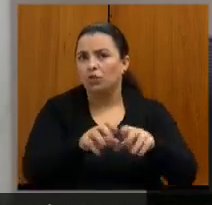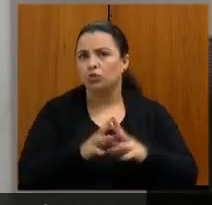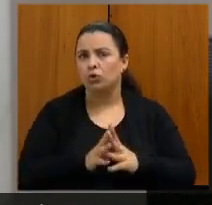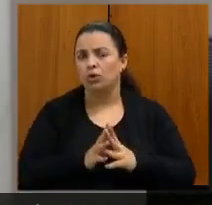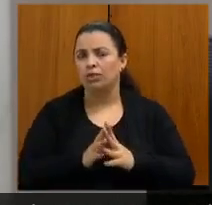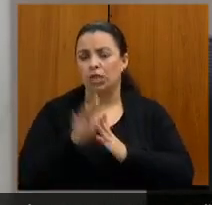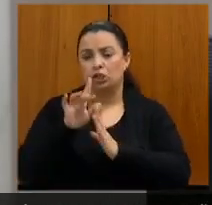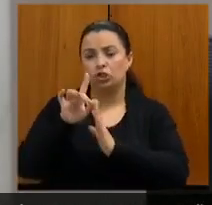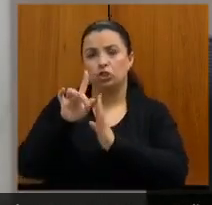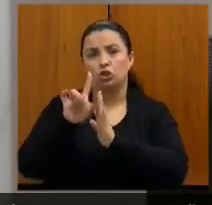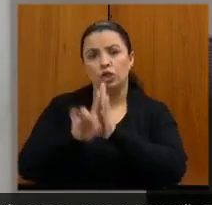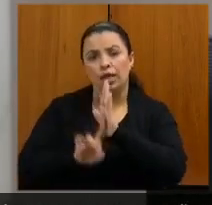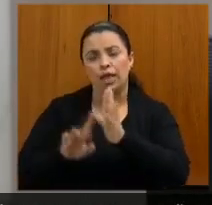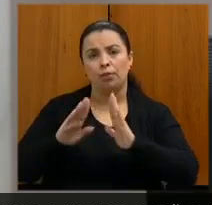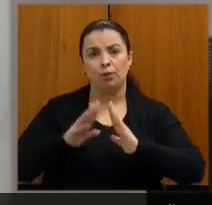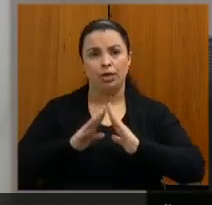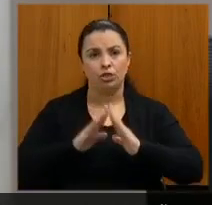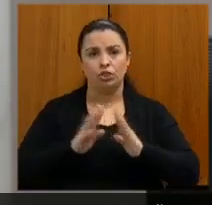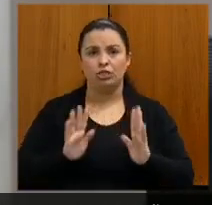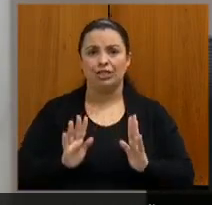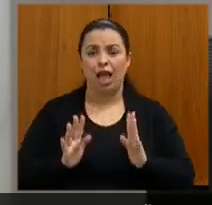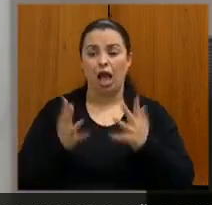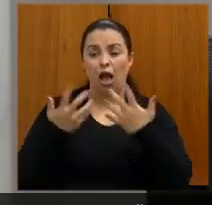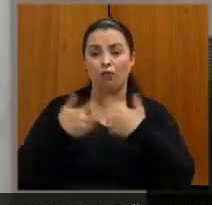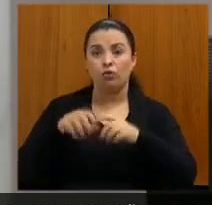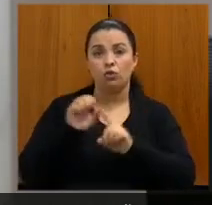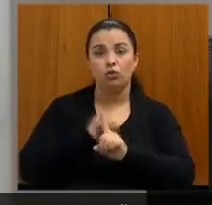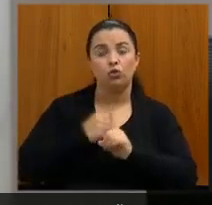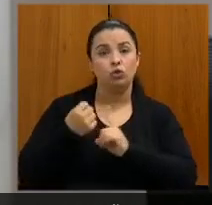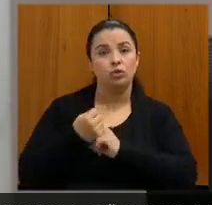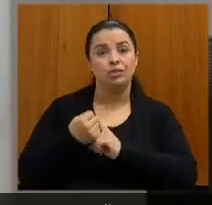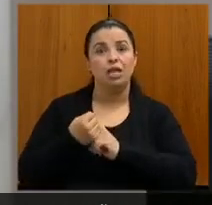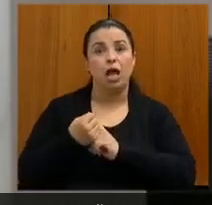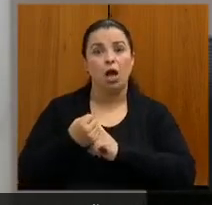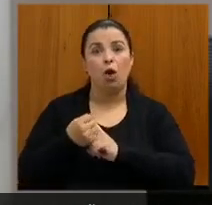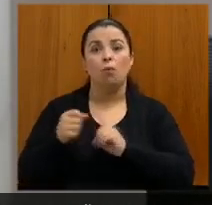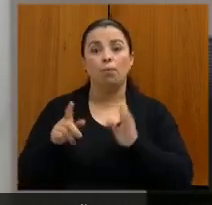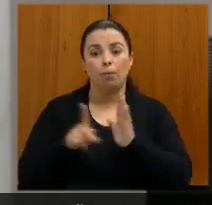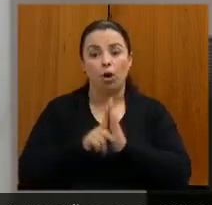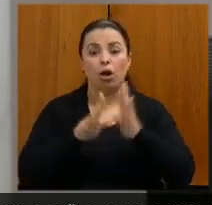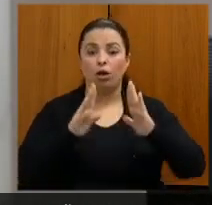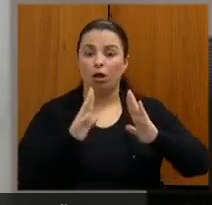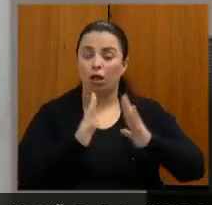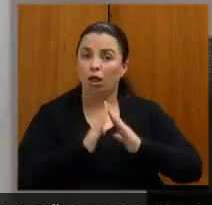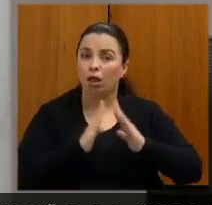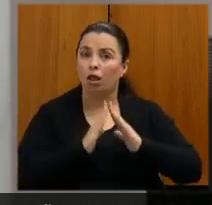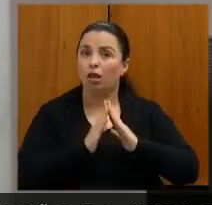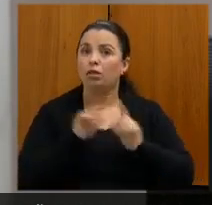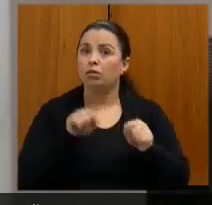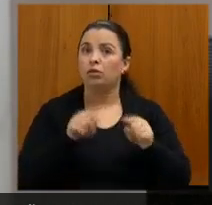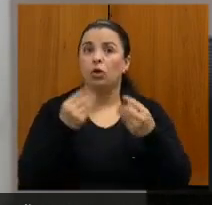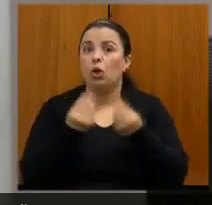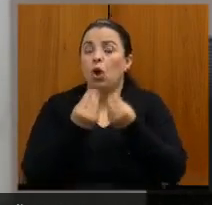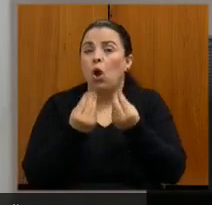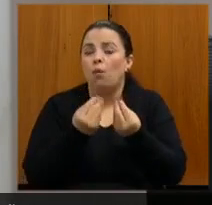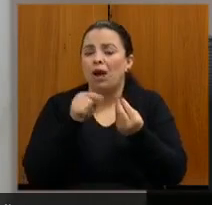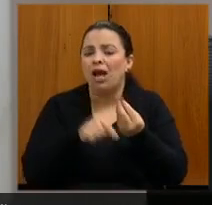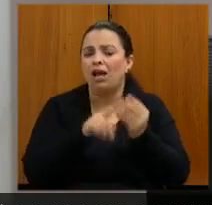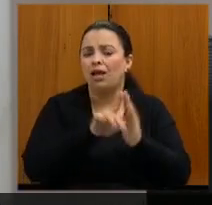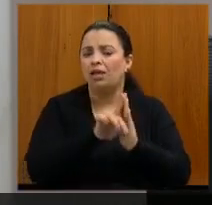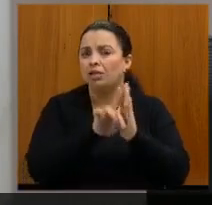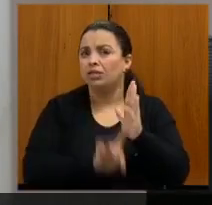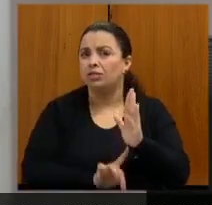como que a função social da propriedade como muito bem lembrou o frei gilvander como que esse